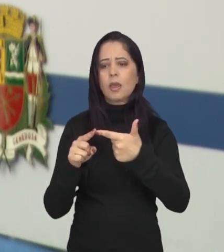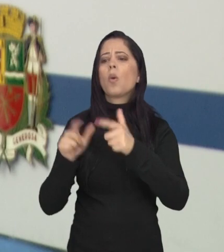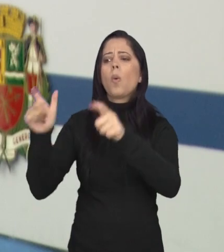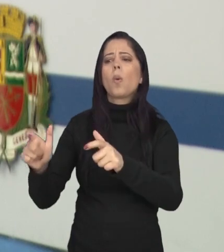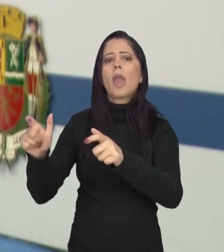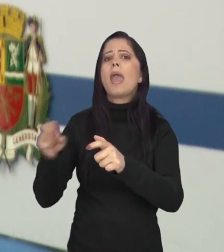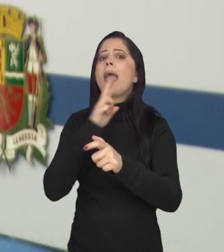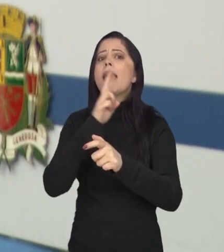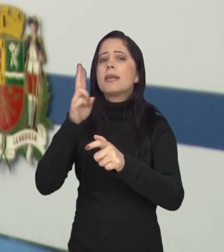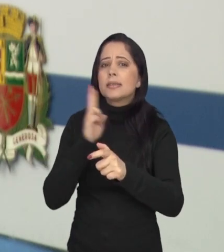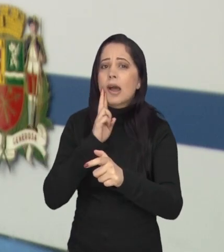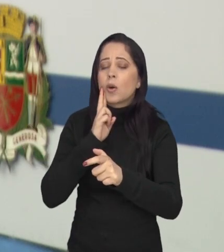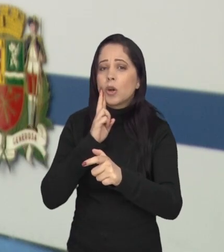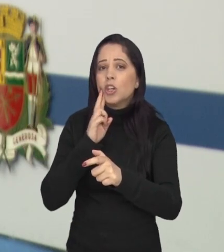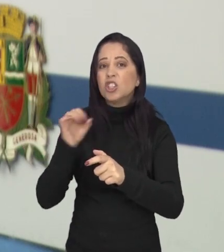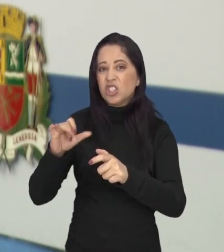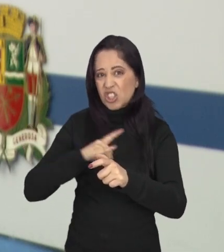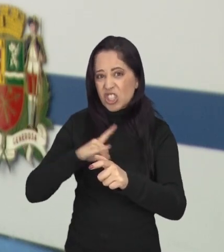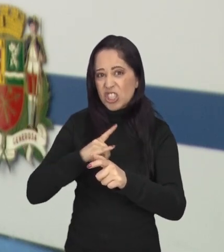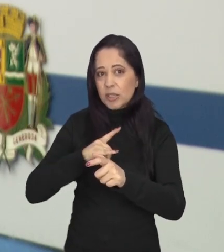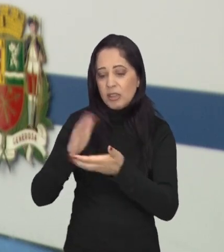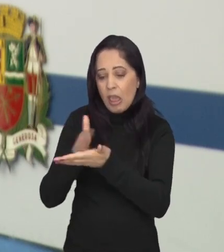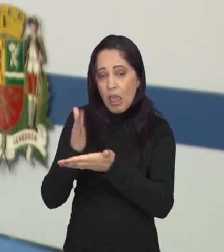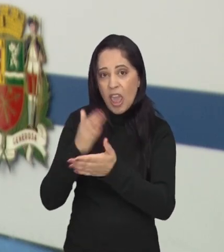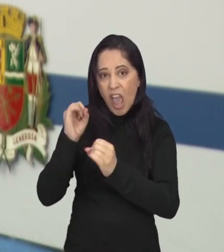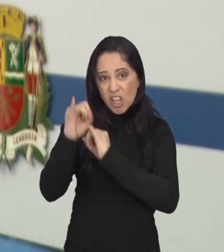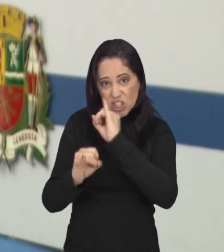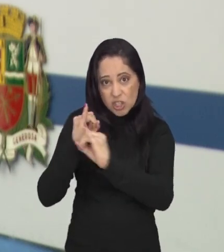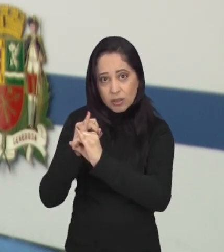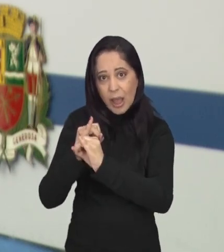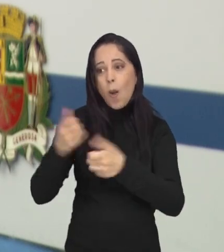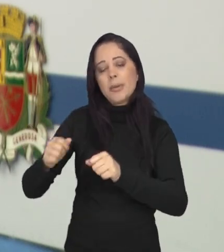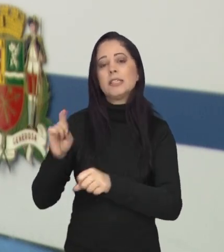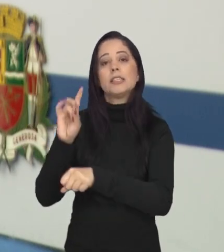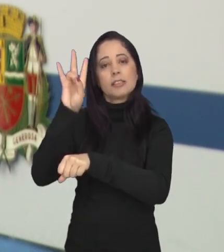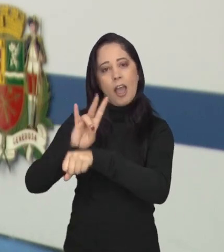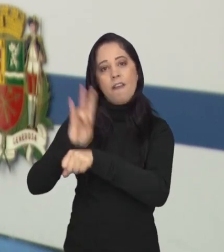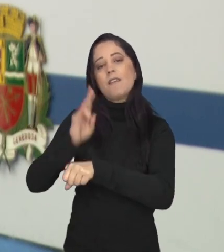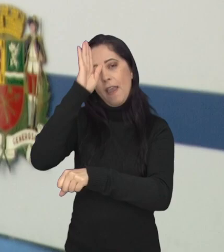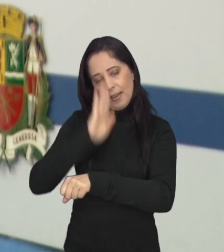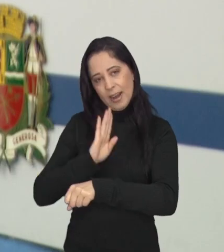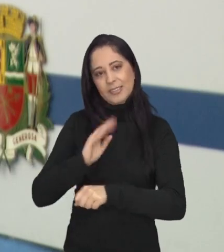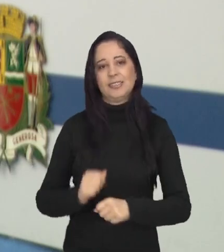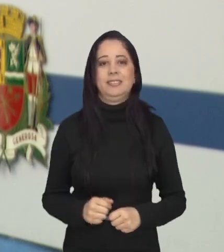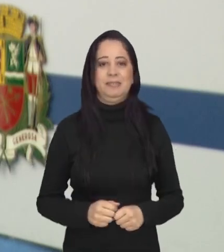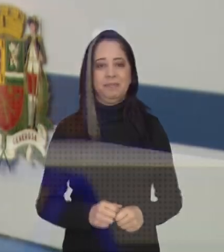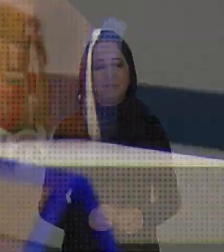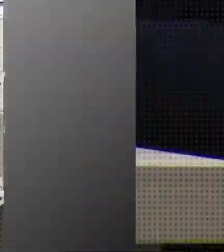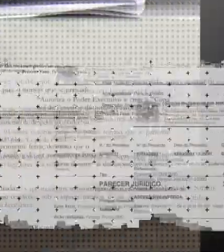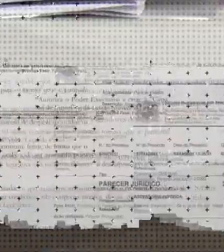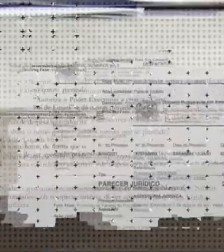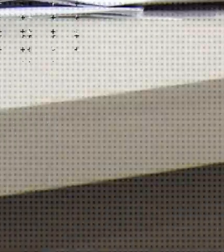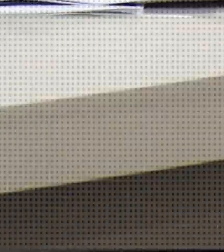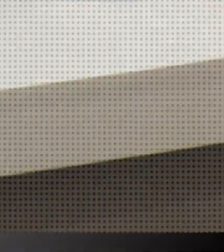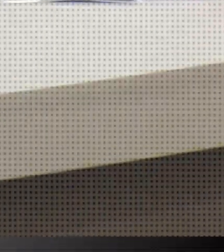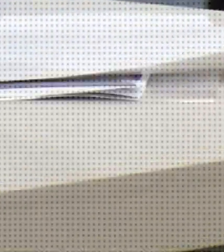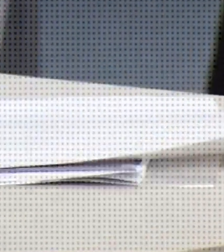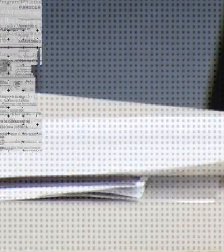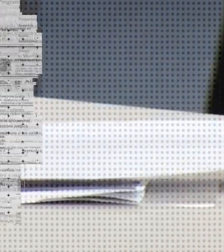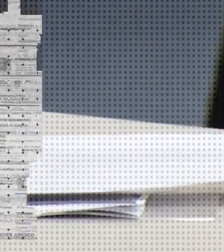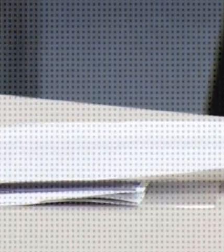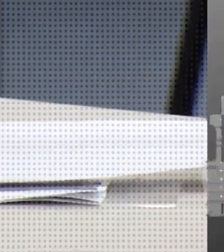restaurantes com cardápios digitais ofereçam conectividade Wi-Fi. Não saia daí, a gente volta já já.